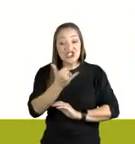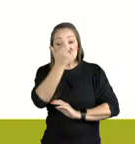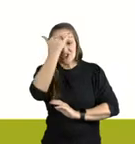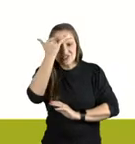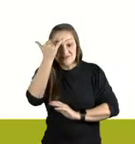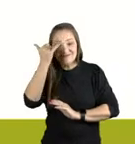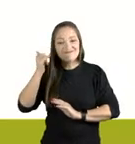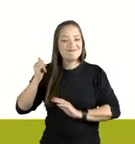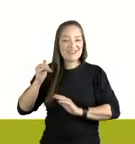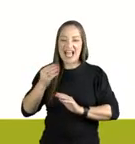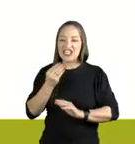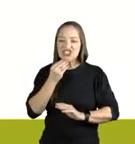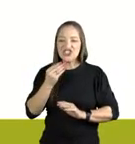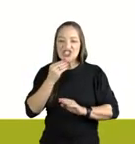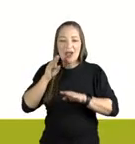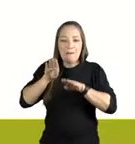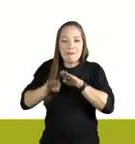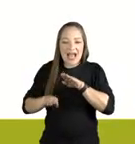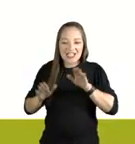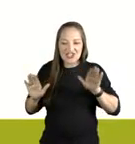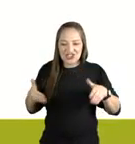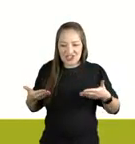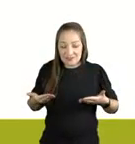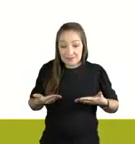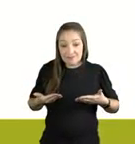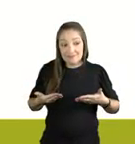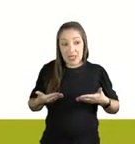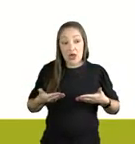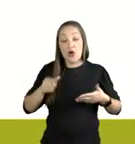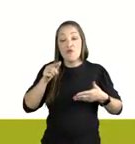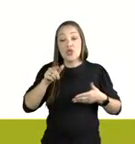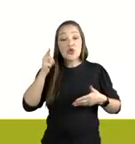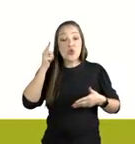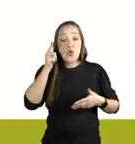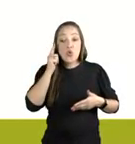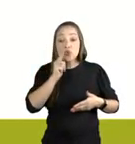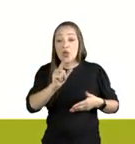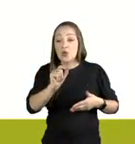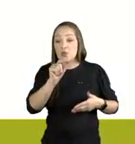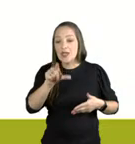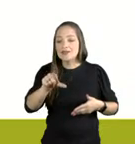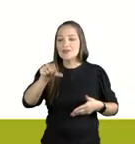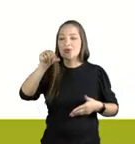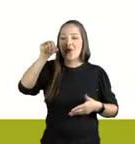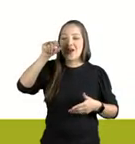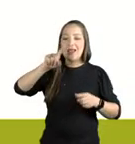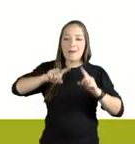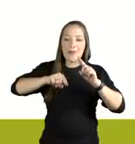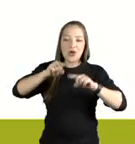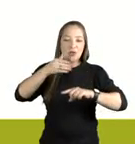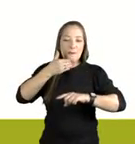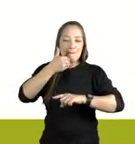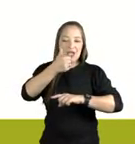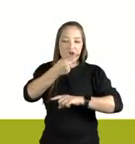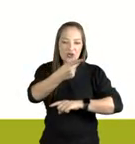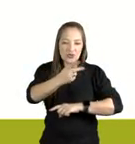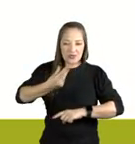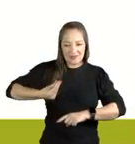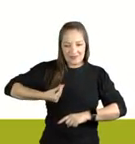consegue selecionar o melhor produto para você. Então, é algo bastante interessante que você faça, estude.